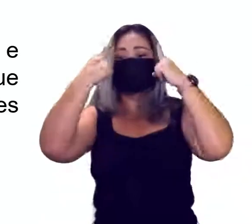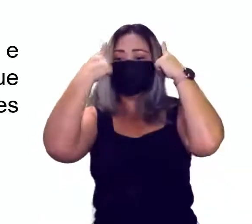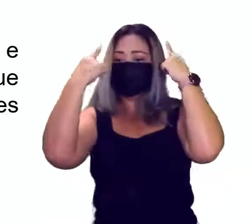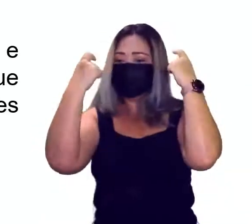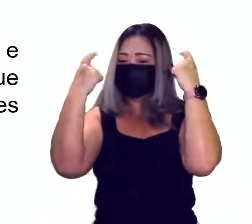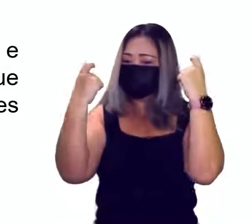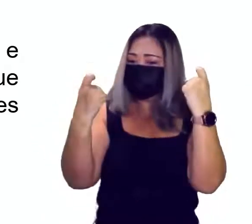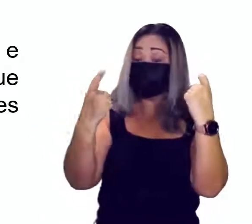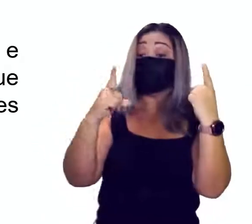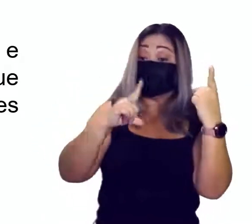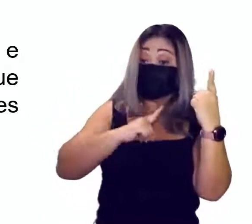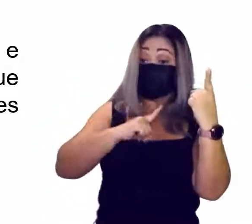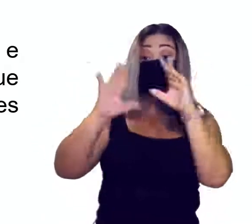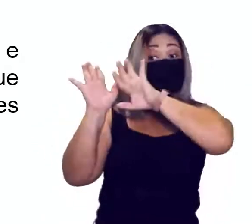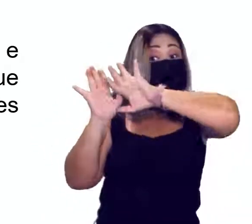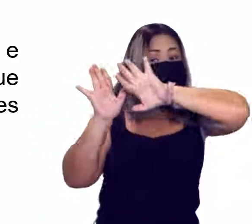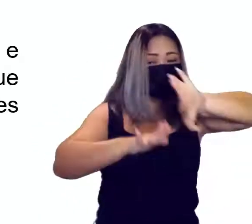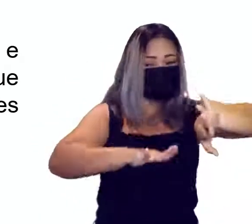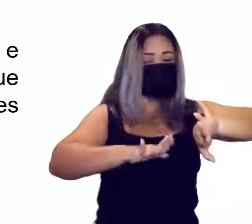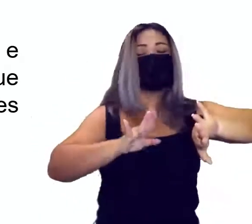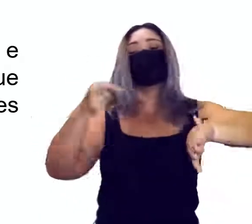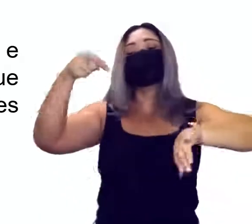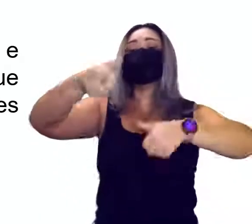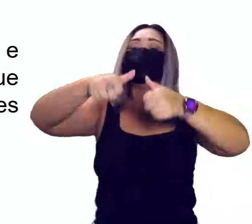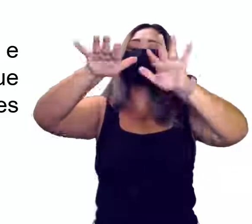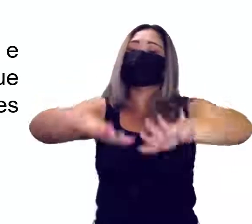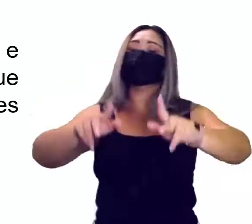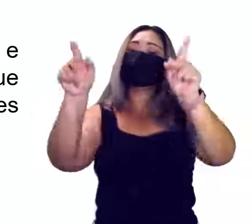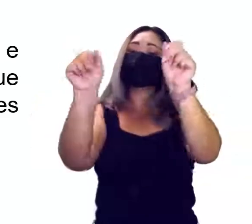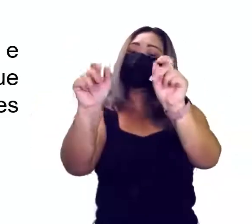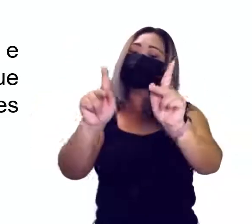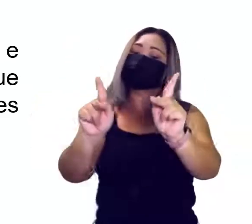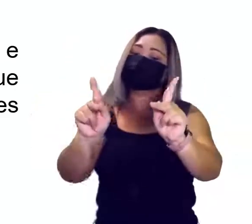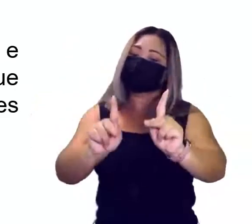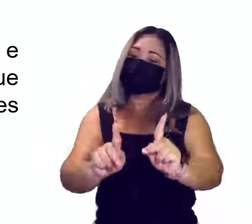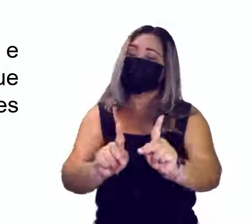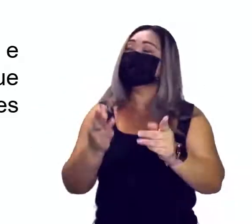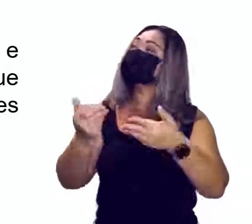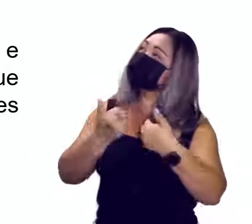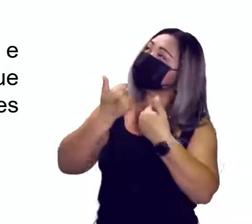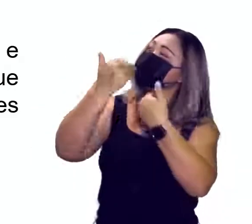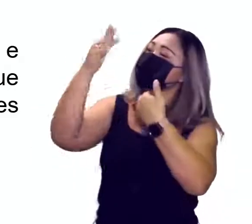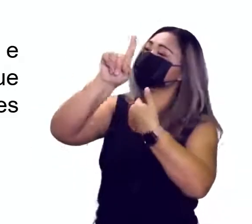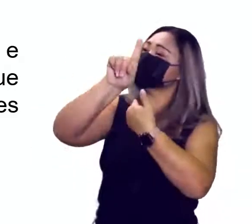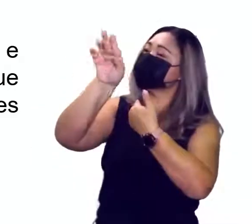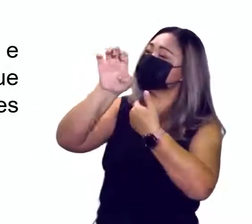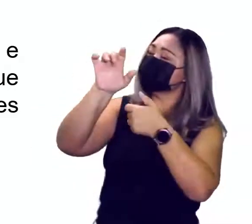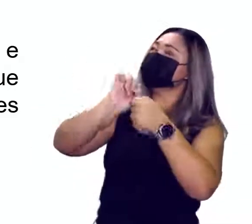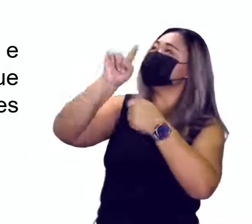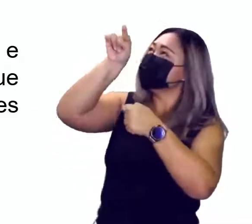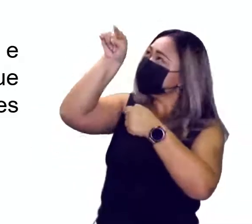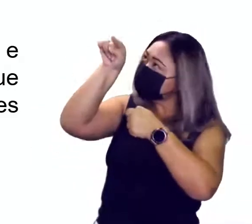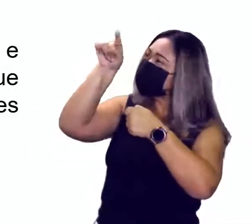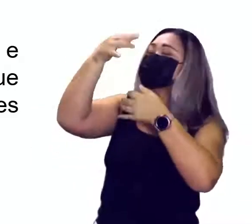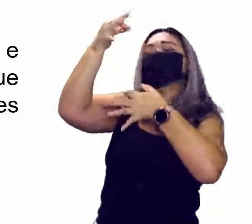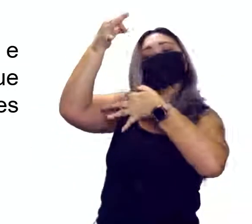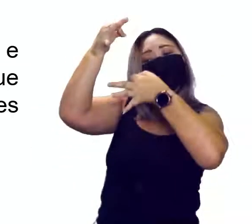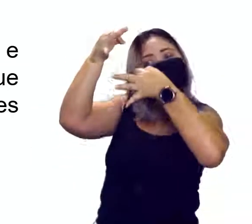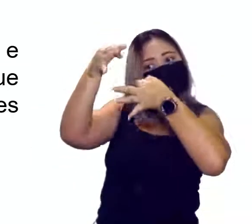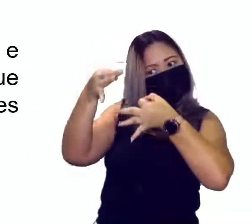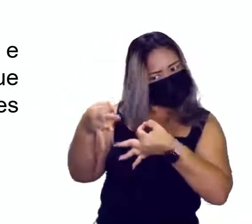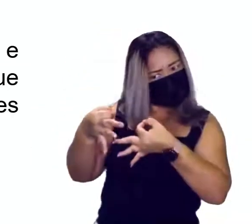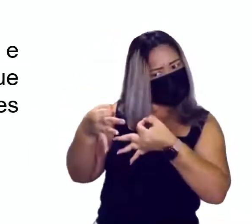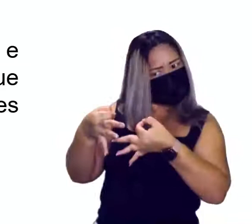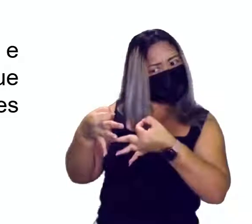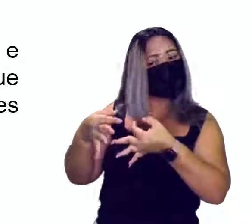né? Trouxe a paz e se referia a ele como um senhor da justiça. Justus. Aquele